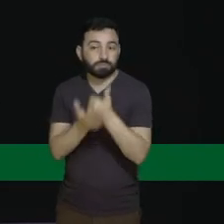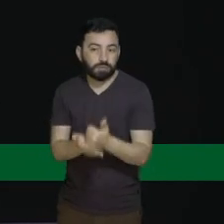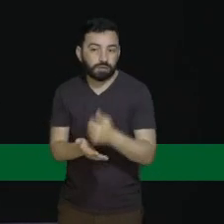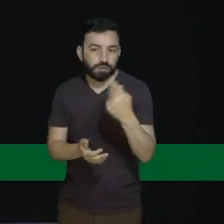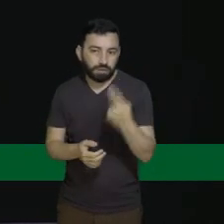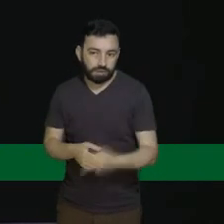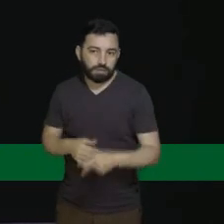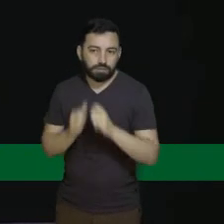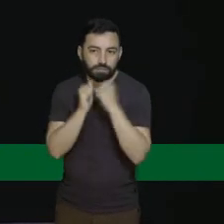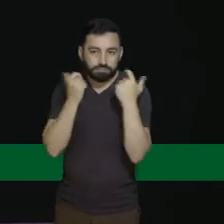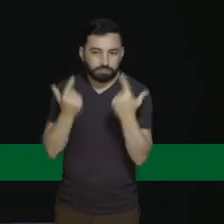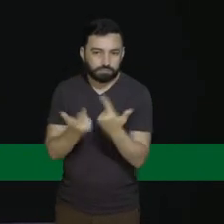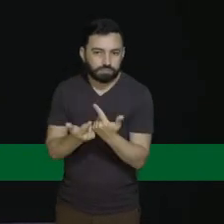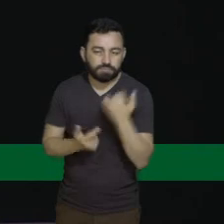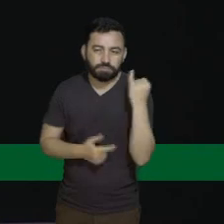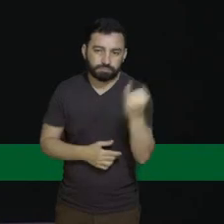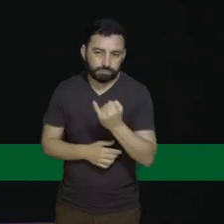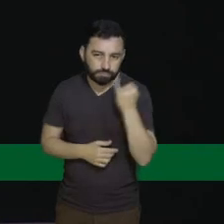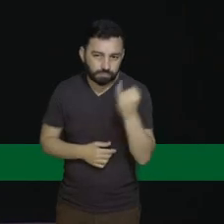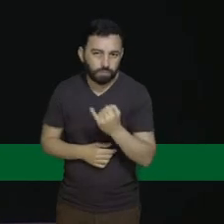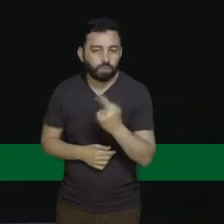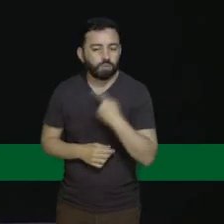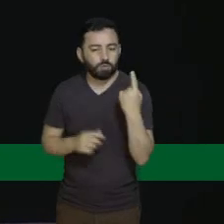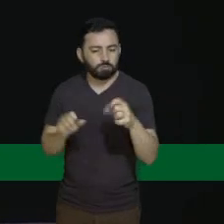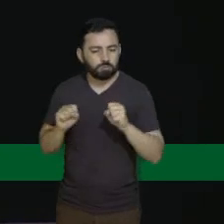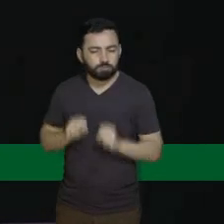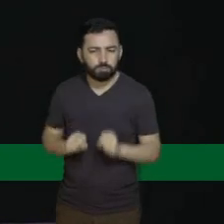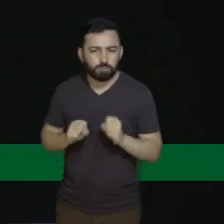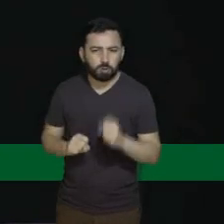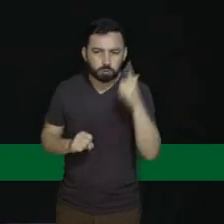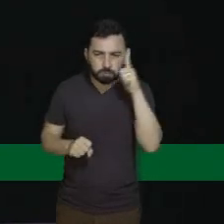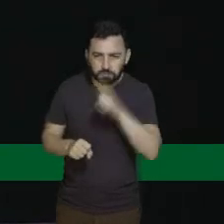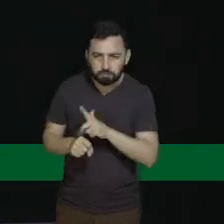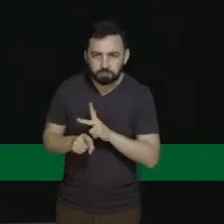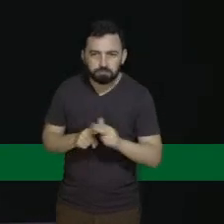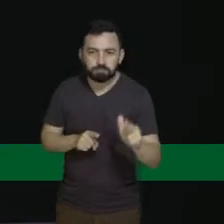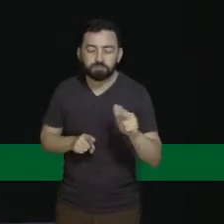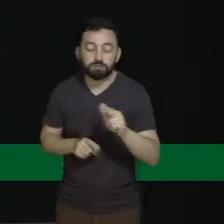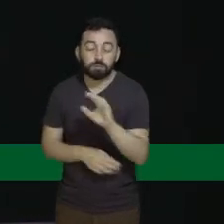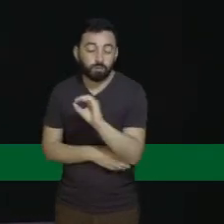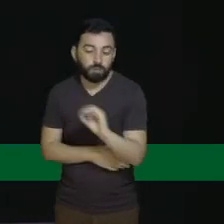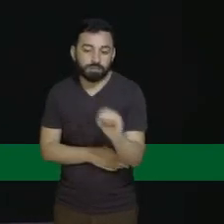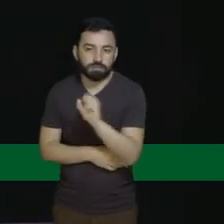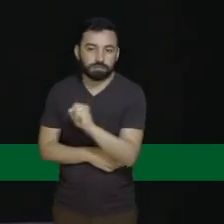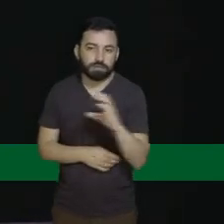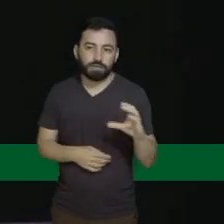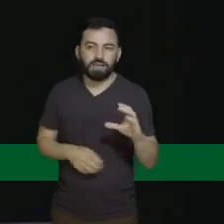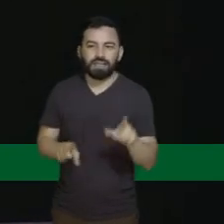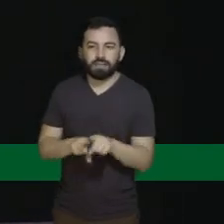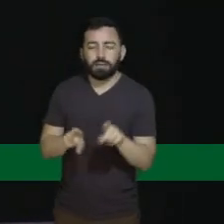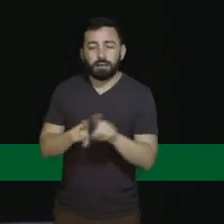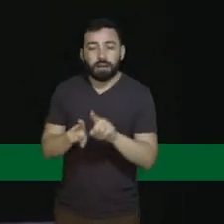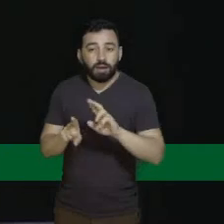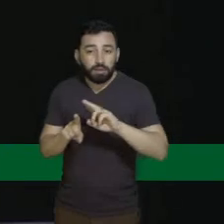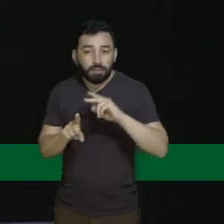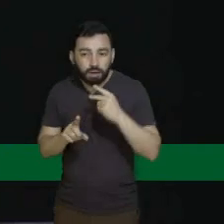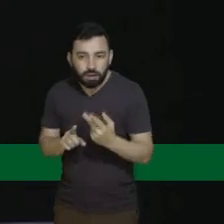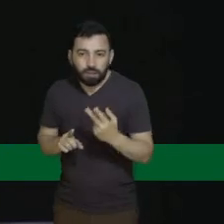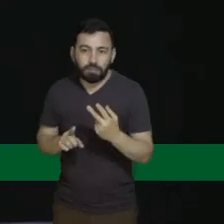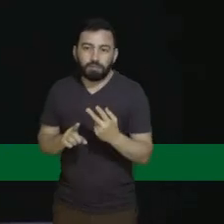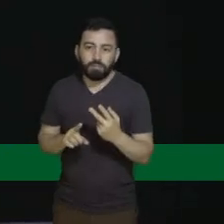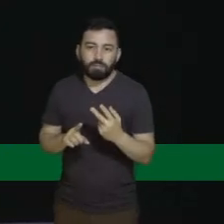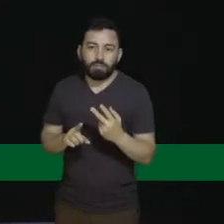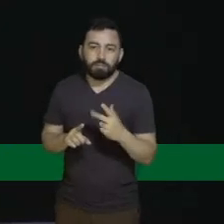será fundamental para que a gente possa trazer essa conquista para o Oeste Catarinense. Além do hospital universitário, trabalhamos no